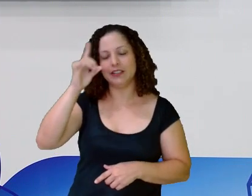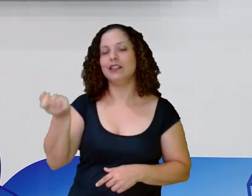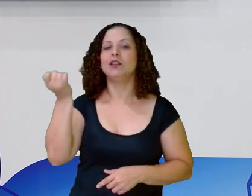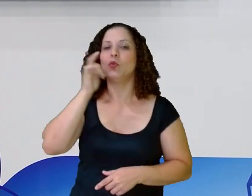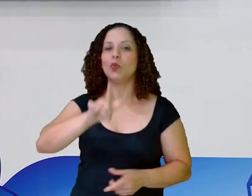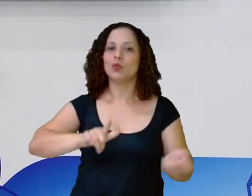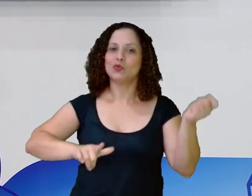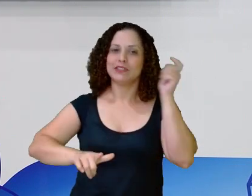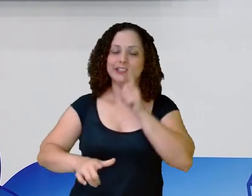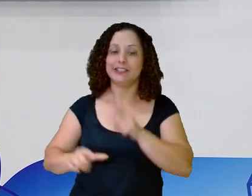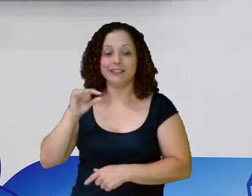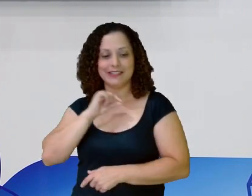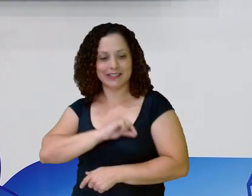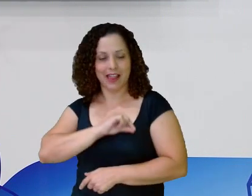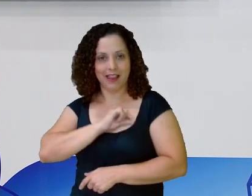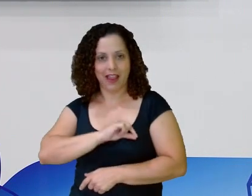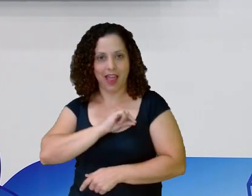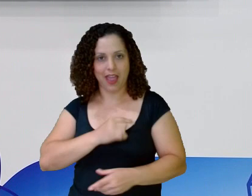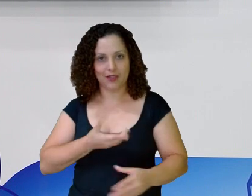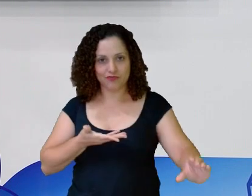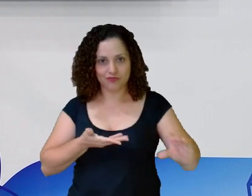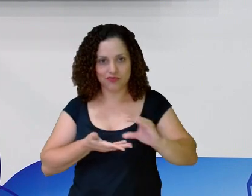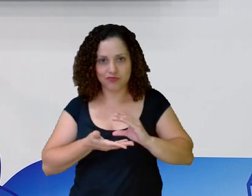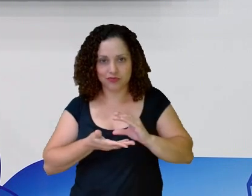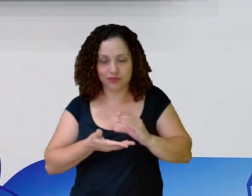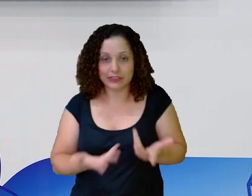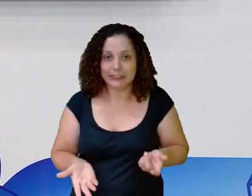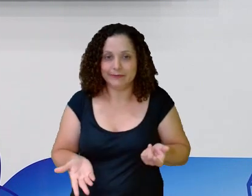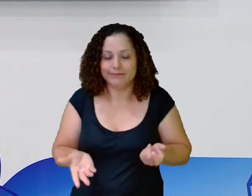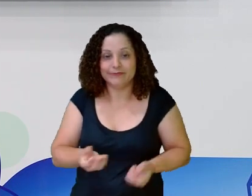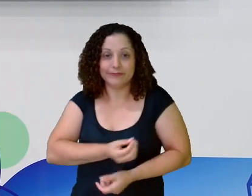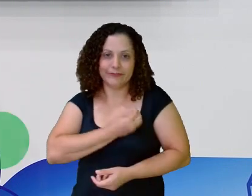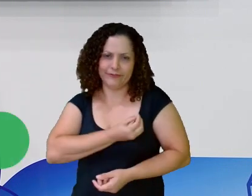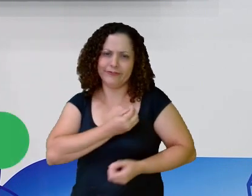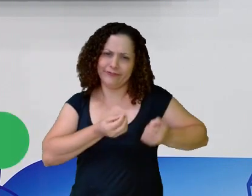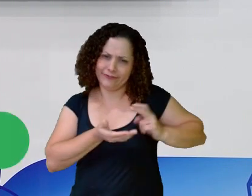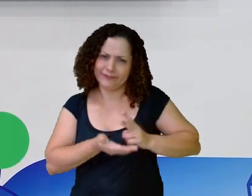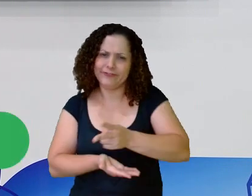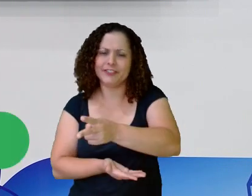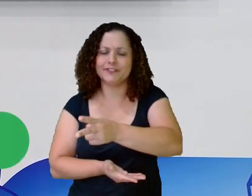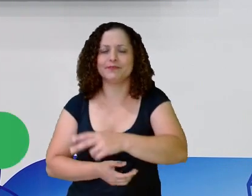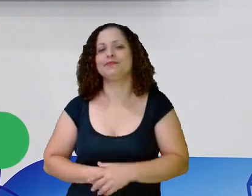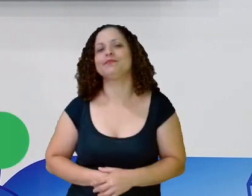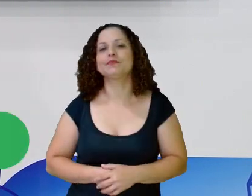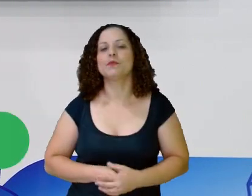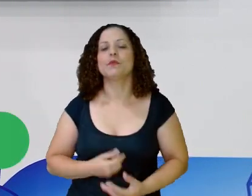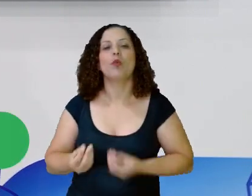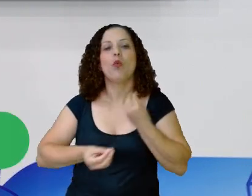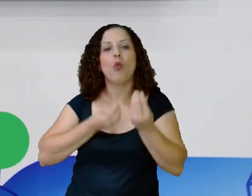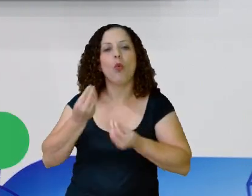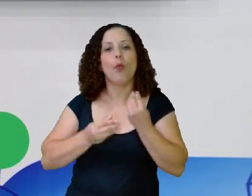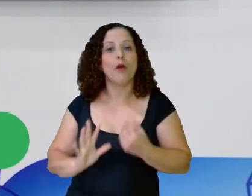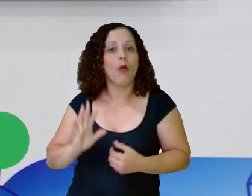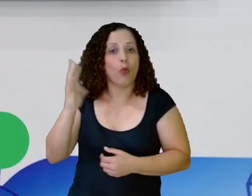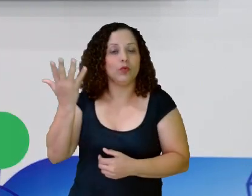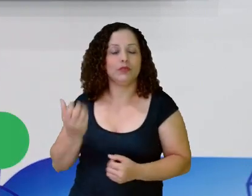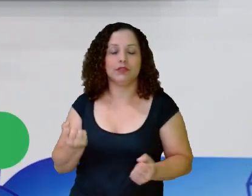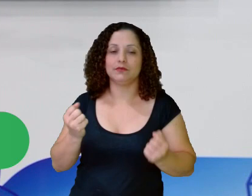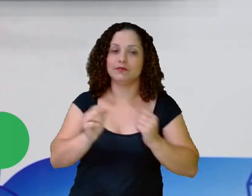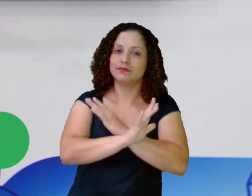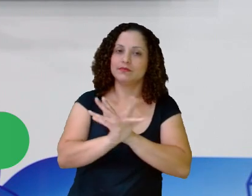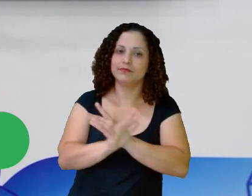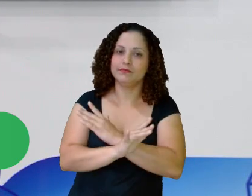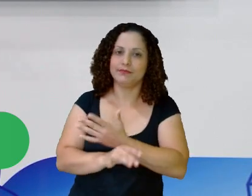aí receber, ter dinheiro para sobreviver. A gente vai falar sobre isso, como isso acontece na cidade, onde as